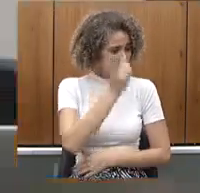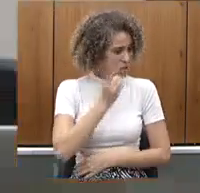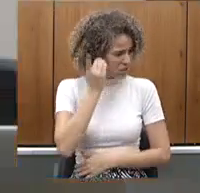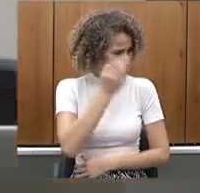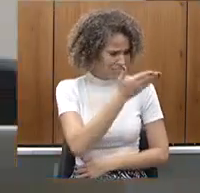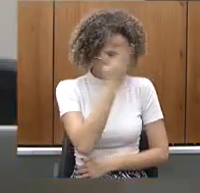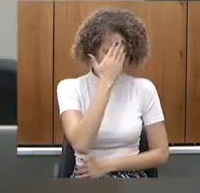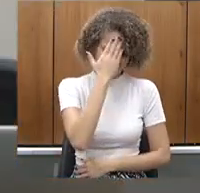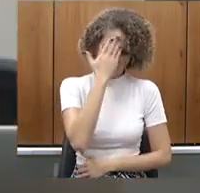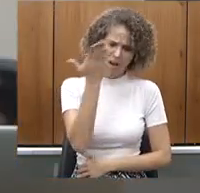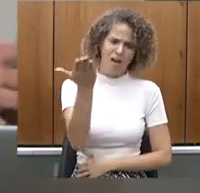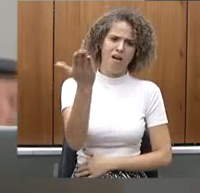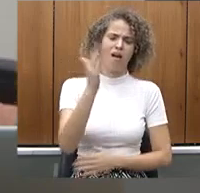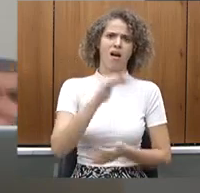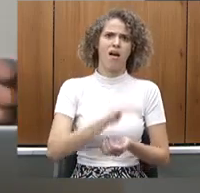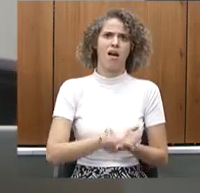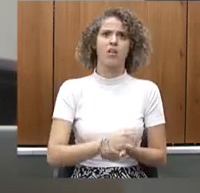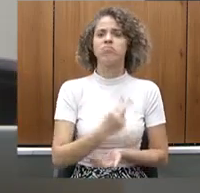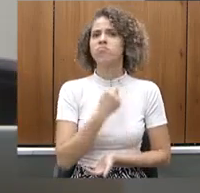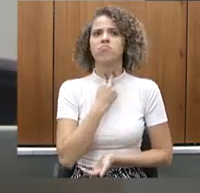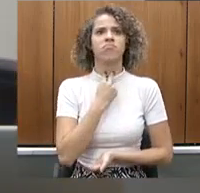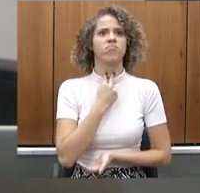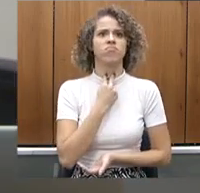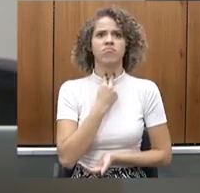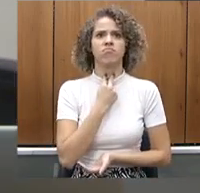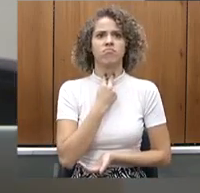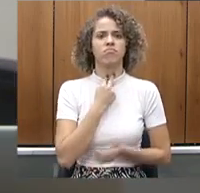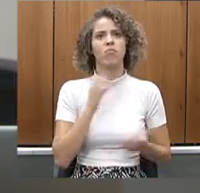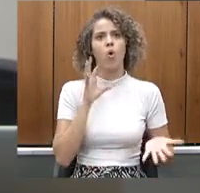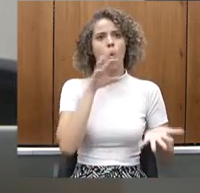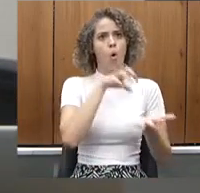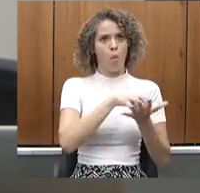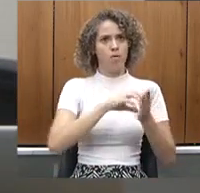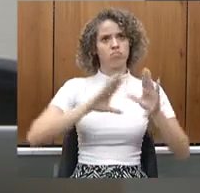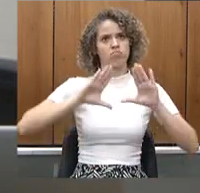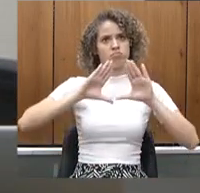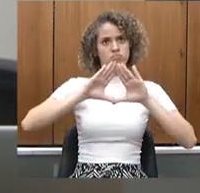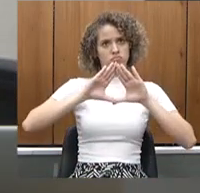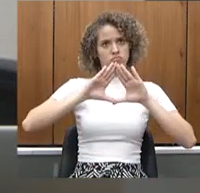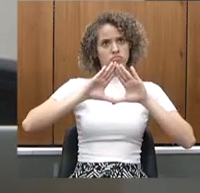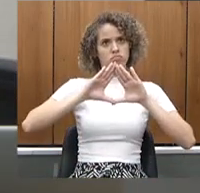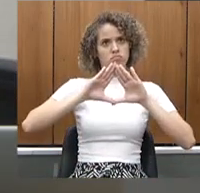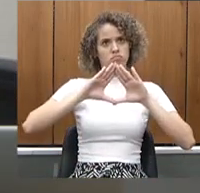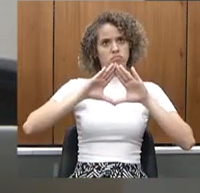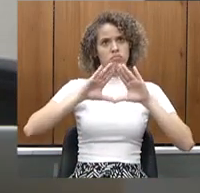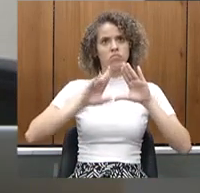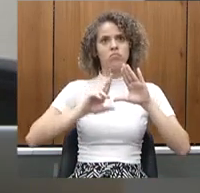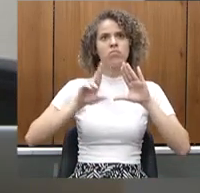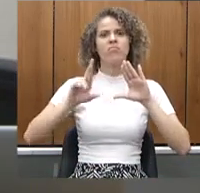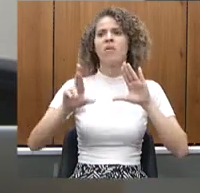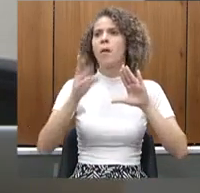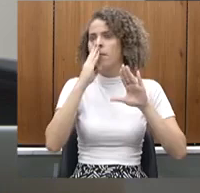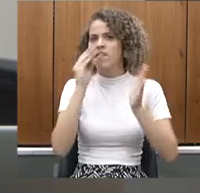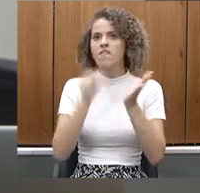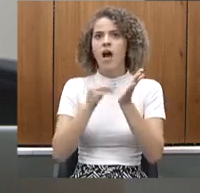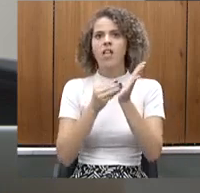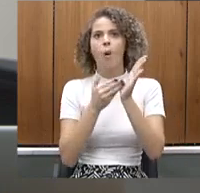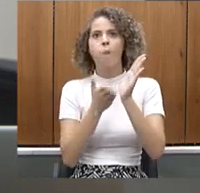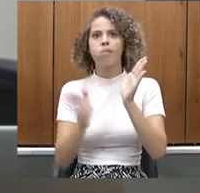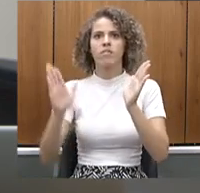sabe nós não podemos estar aqui numa comissão na Assembleia fiscaliza respondendo resposta evasiva do